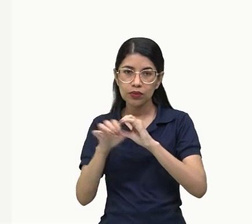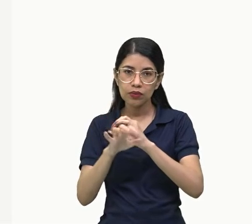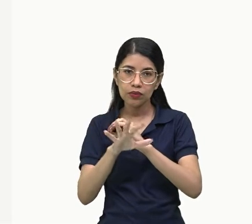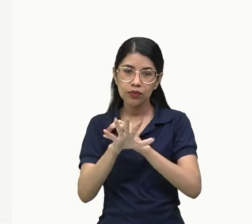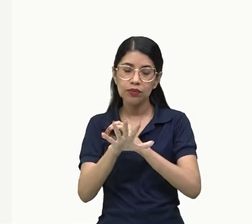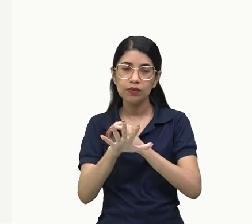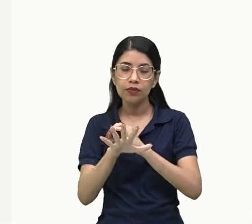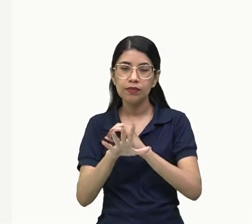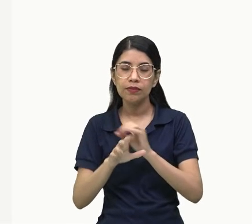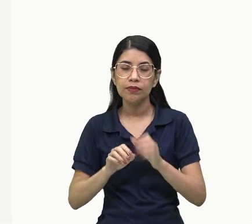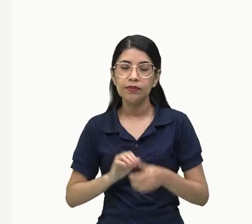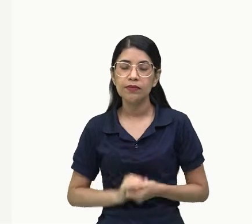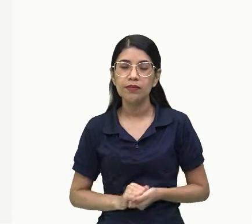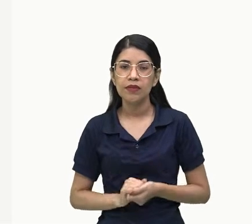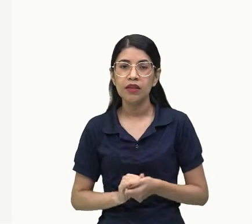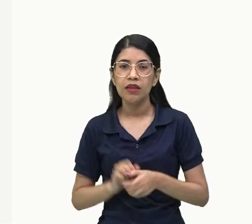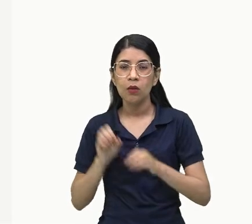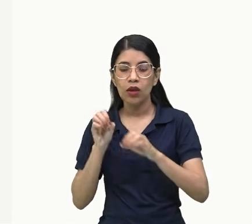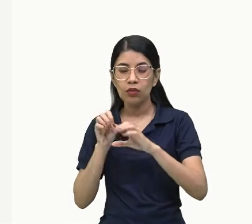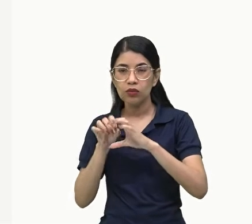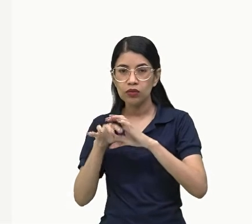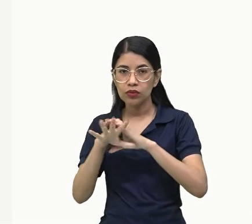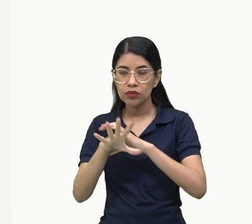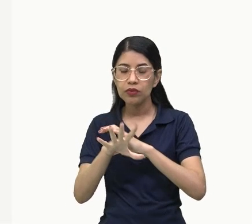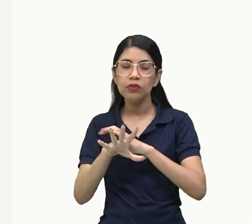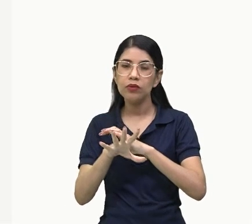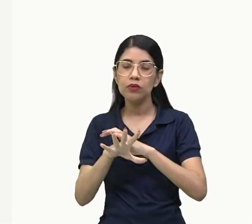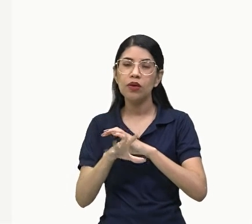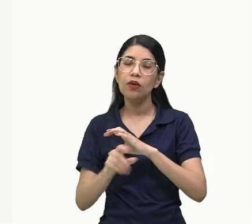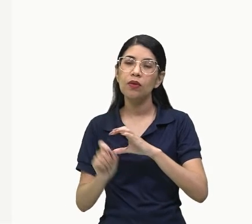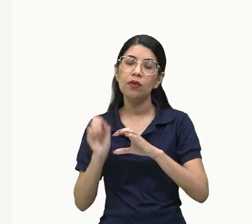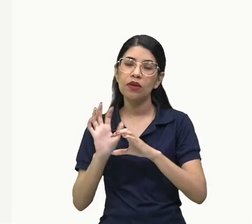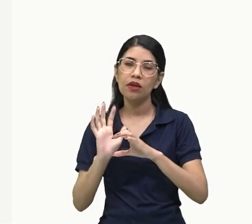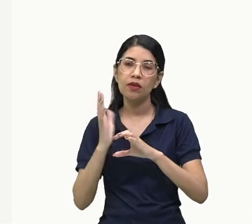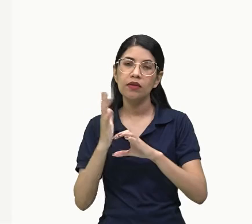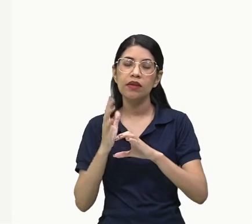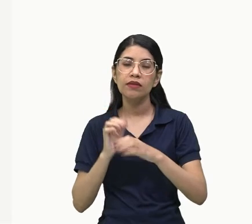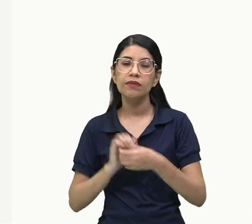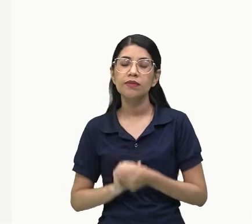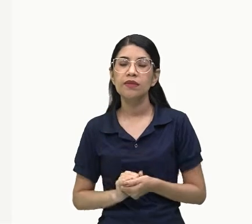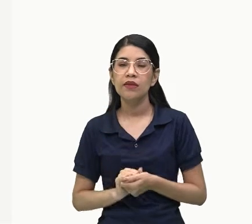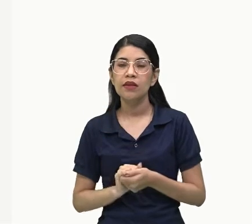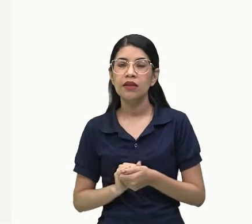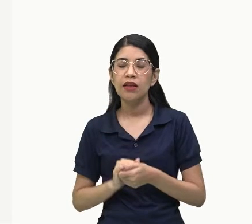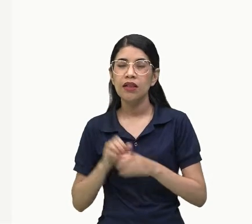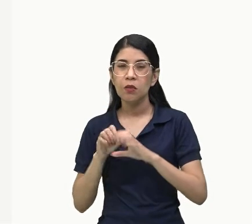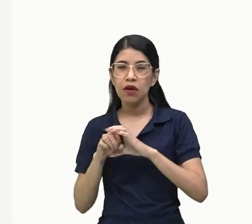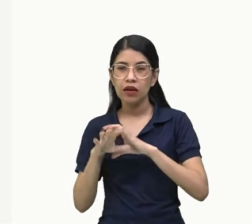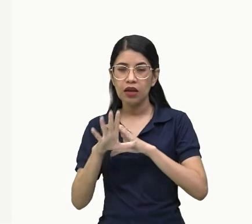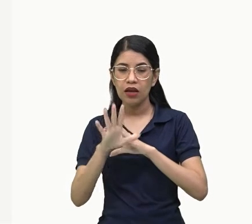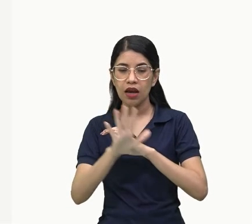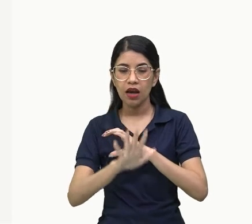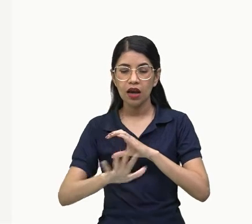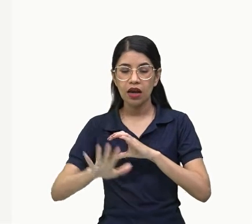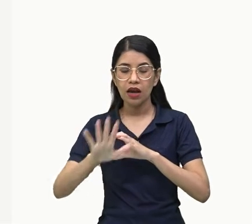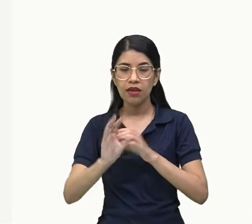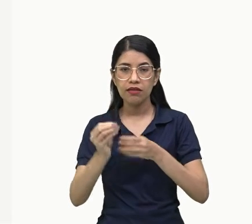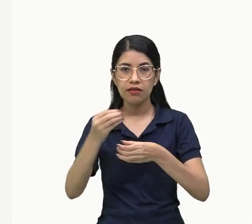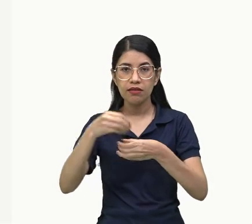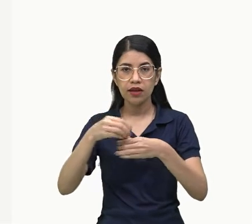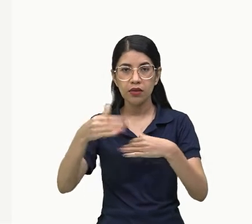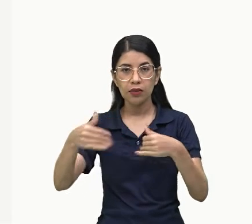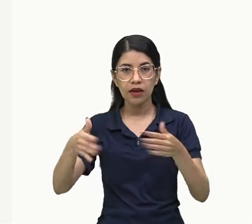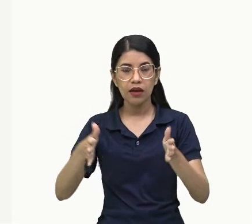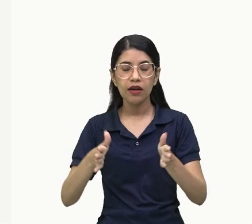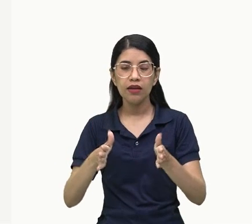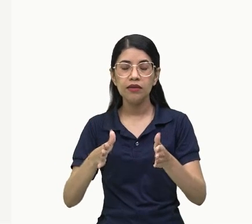a luz passando por esse orifício projeta a imagem desse objeto aqui dentro. A câmara